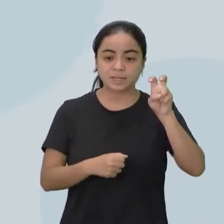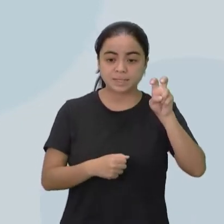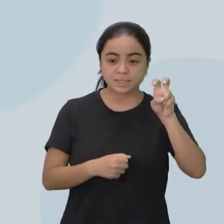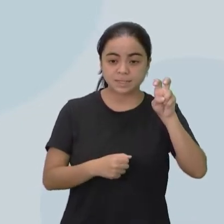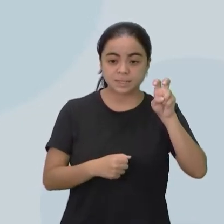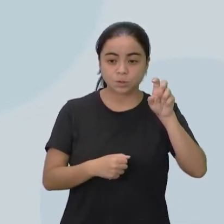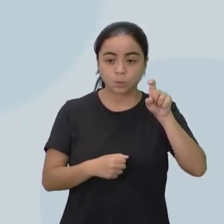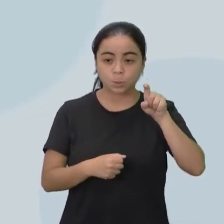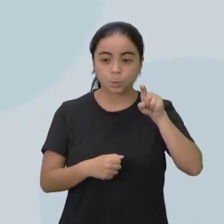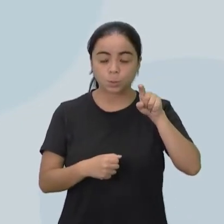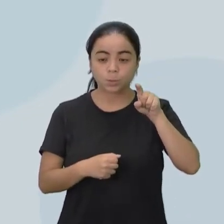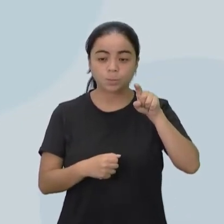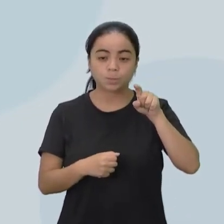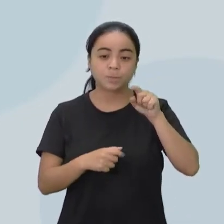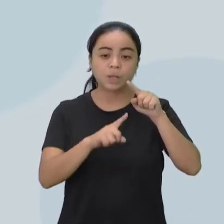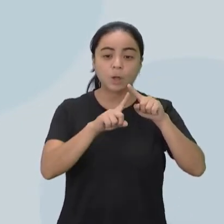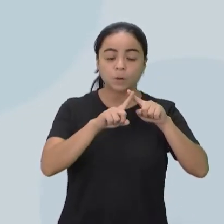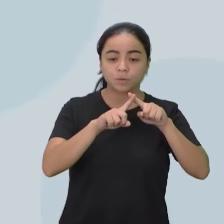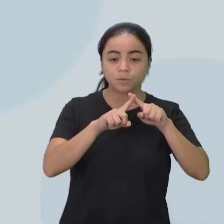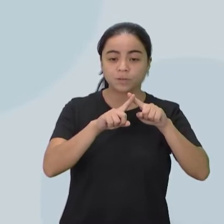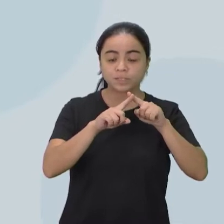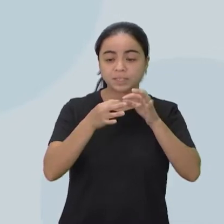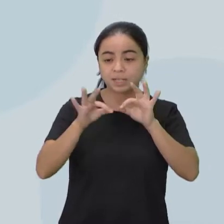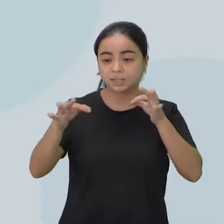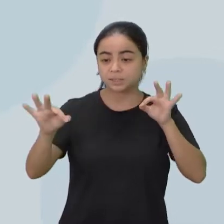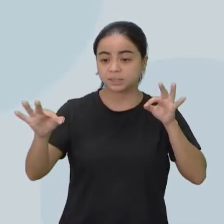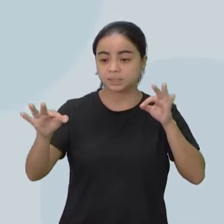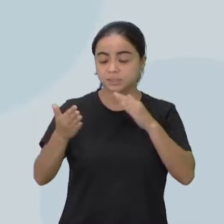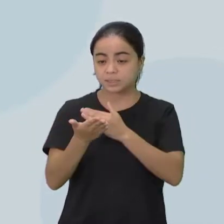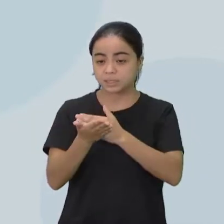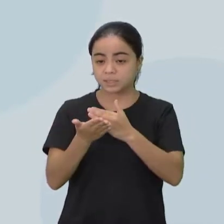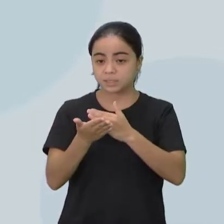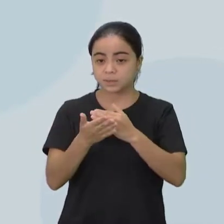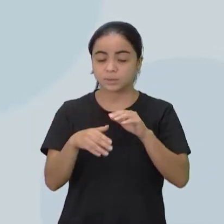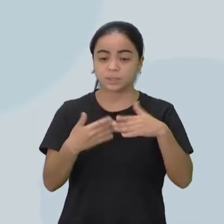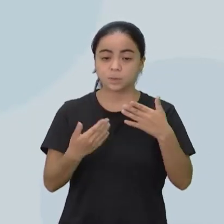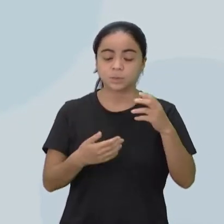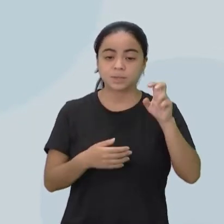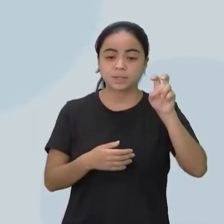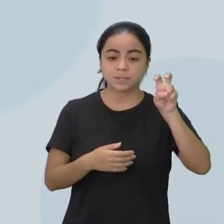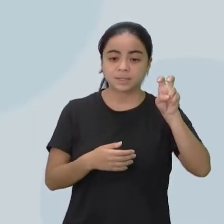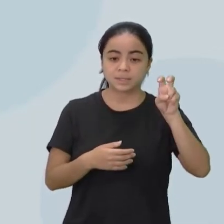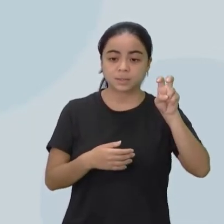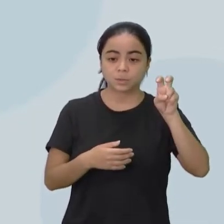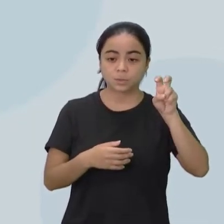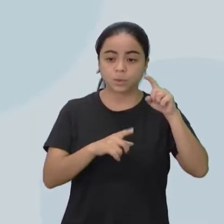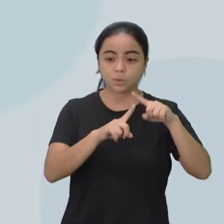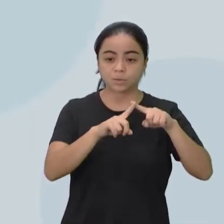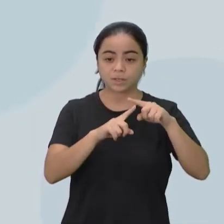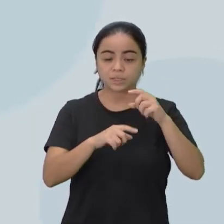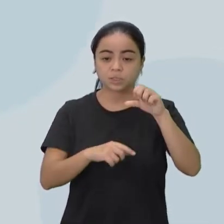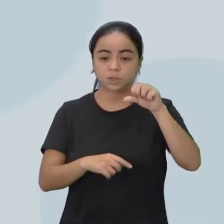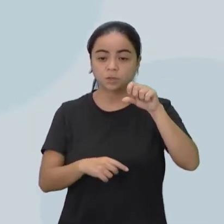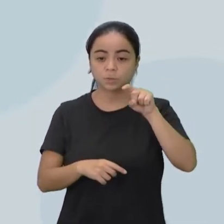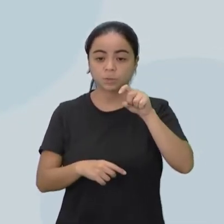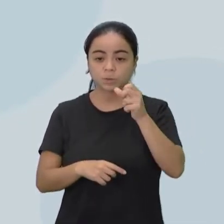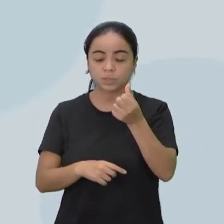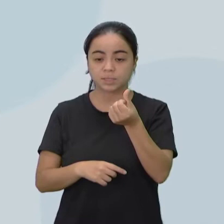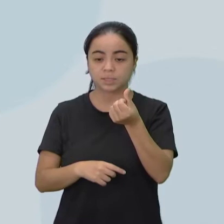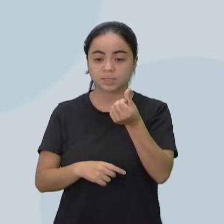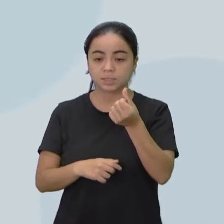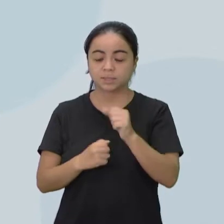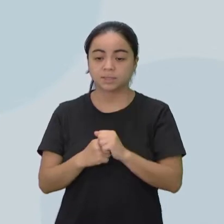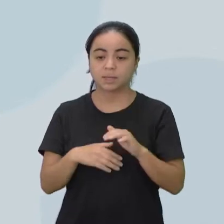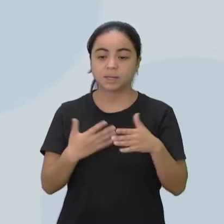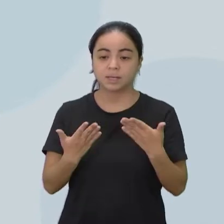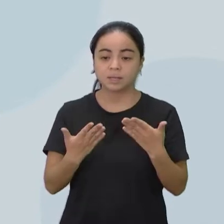tempo, né? 5 vezes a distância inicial, então 5 vezes o tempo. Ele vai correr então meio quilômetro